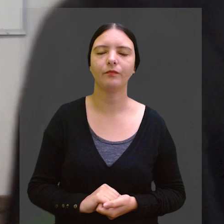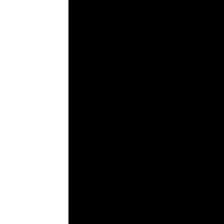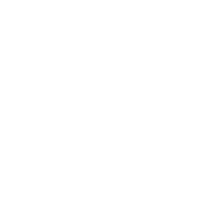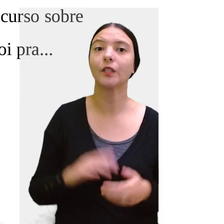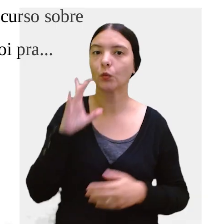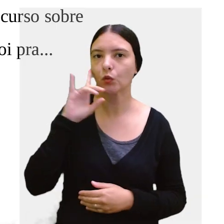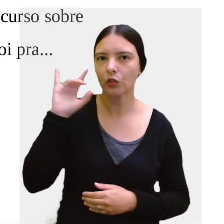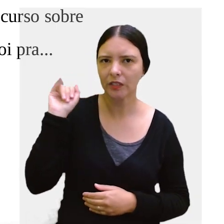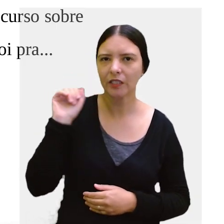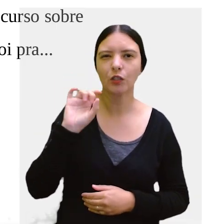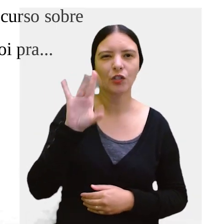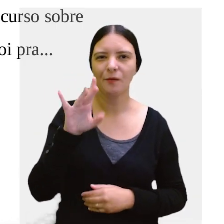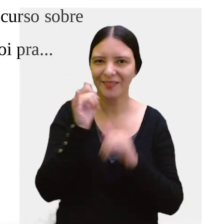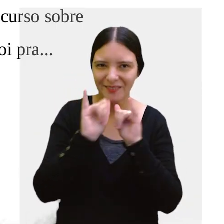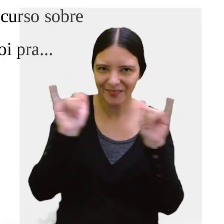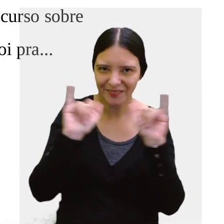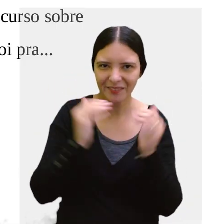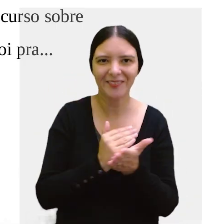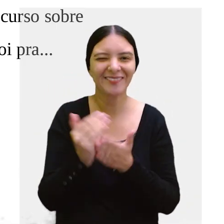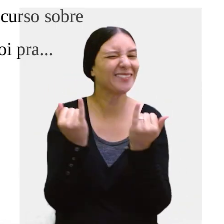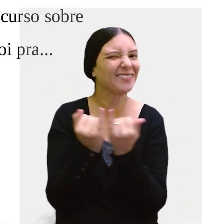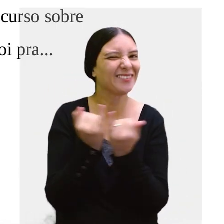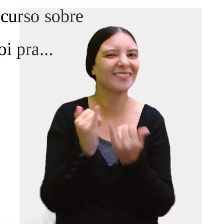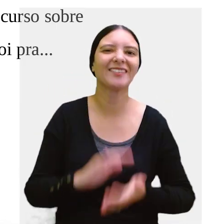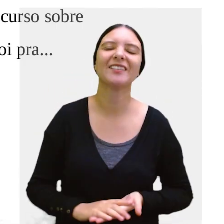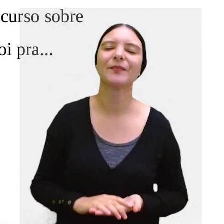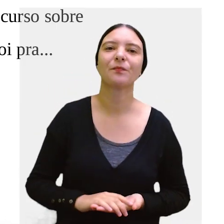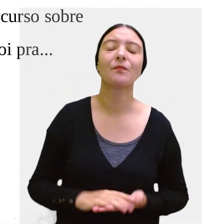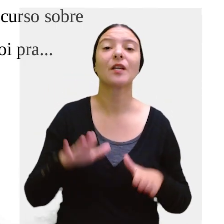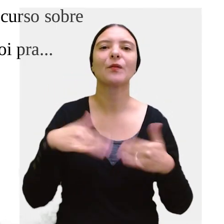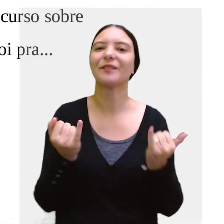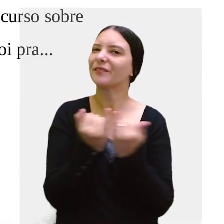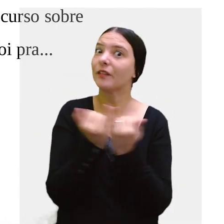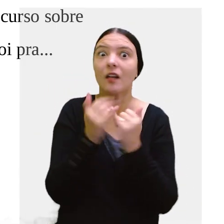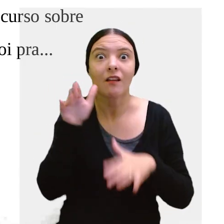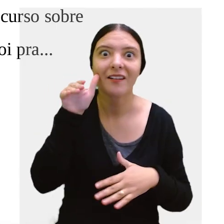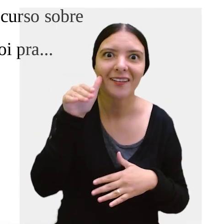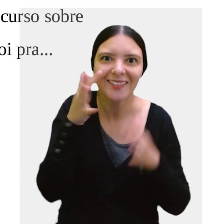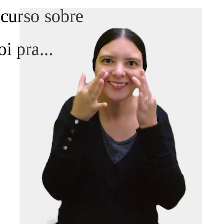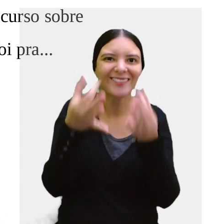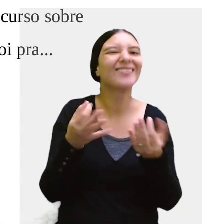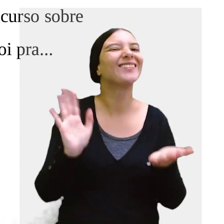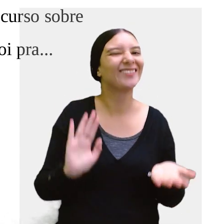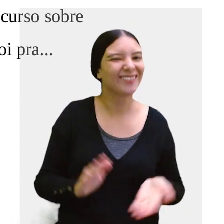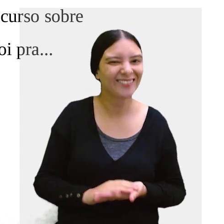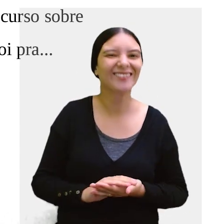Certa vez, só um caso assim para começar, uma fofoca, né? Quando fala fofoca, todo mundo começa a prestar atenção, né?